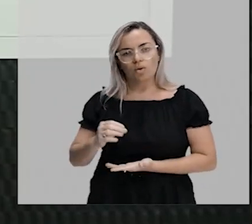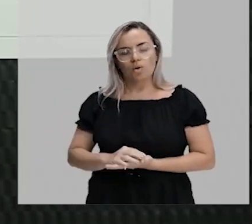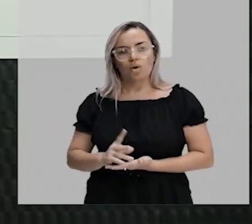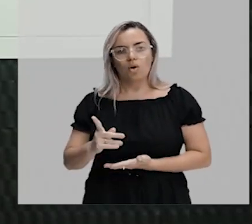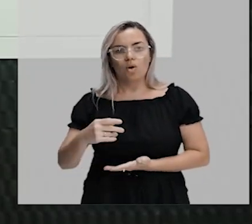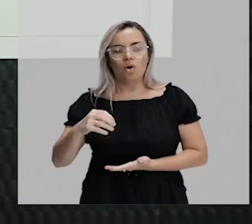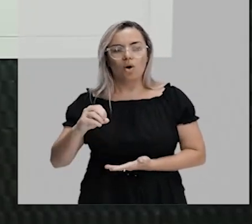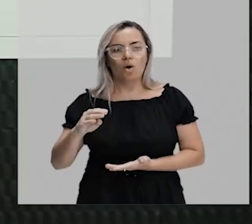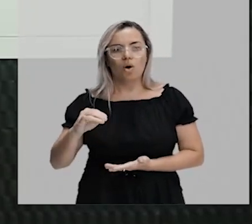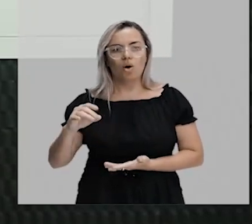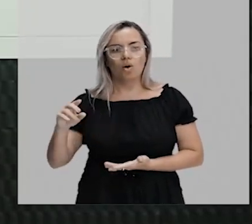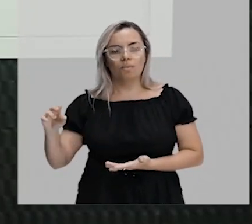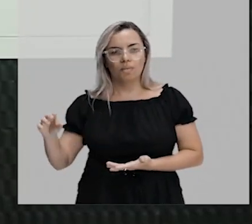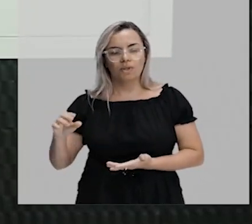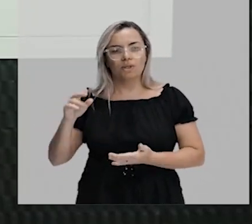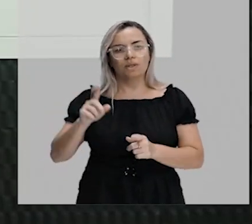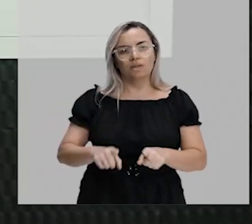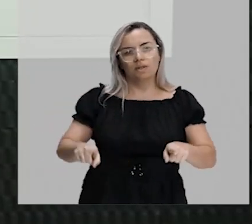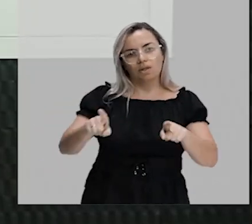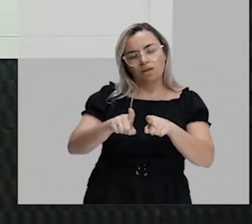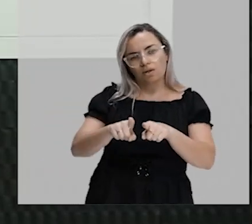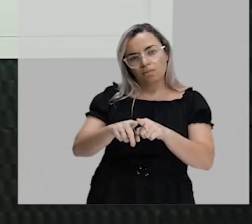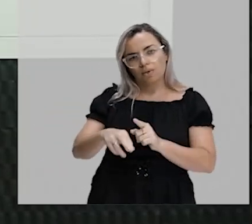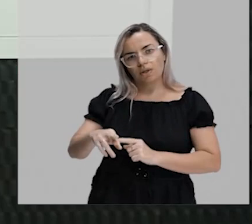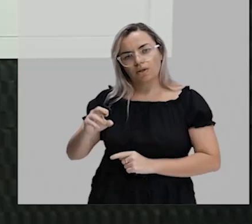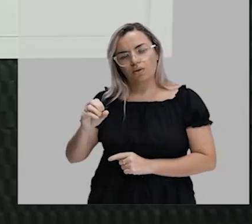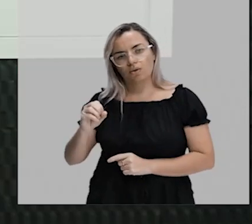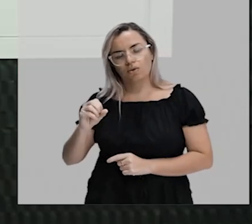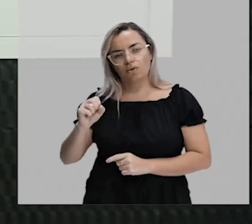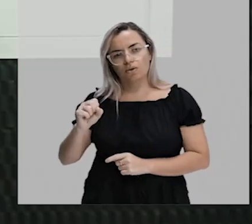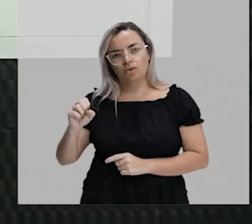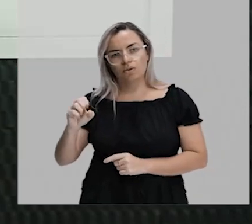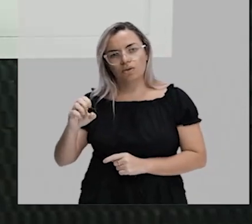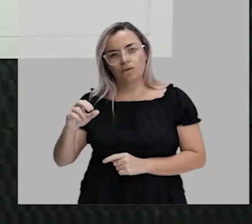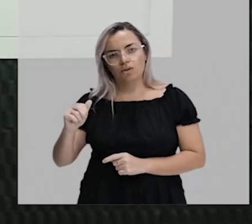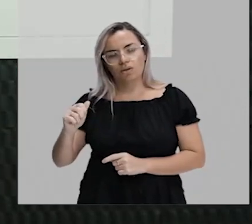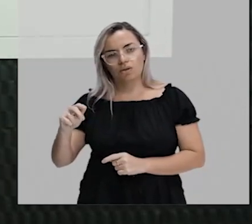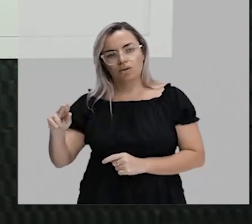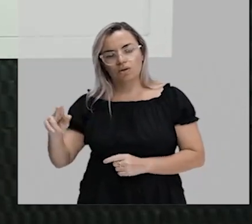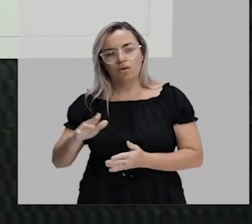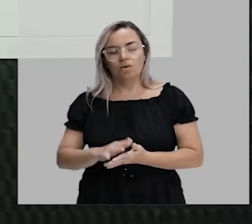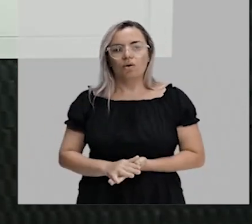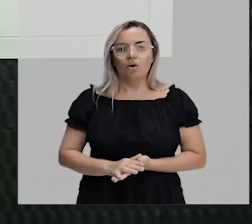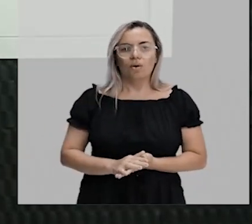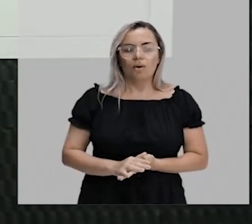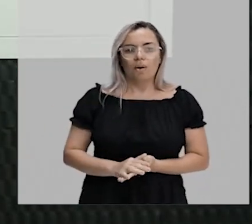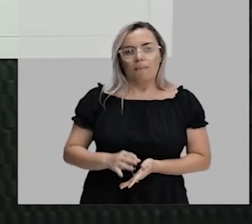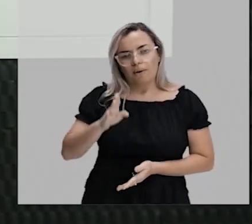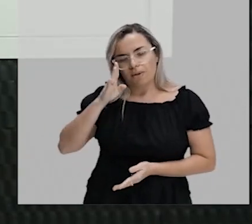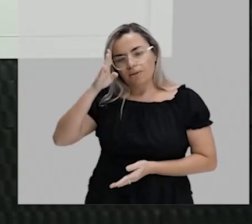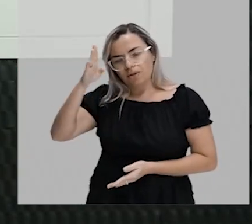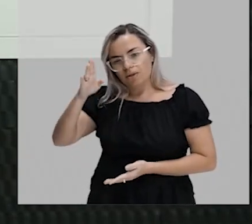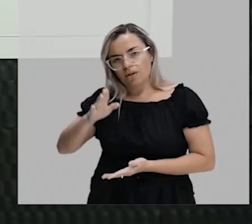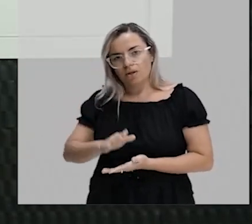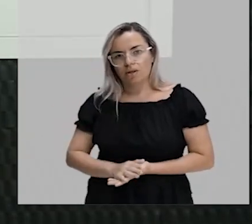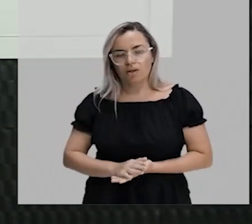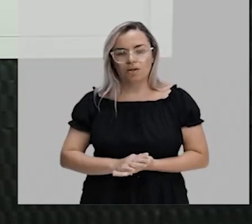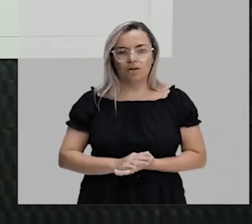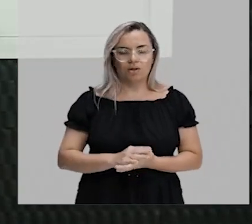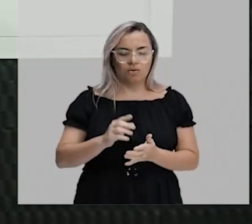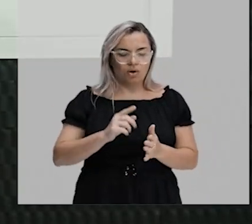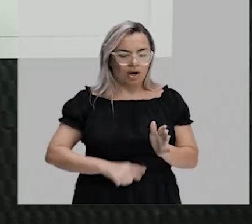Hobbes, Locke e Rousseau, mas principalmente Locke, a legalidade, a lei, Tá? O direito social, o